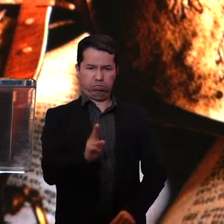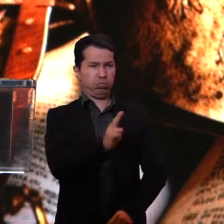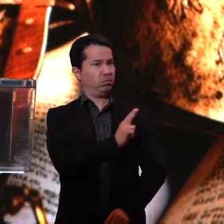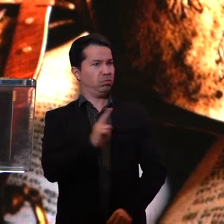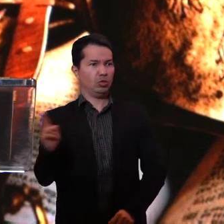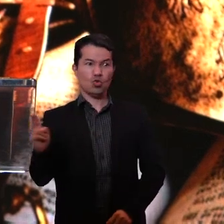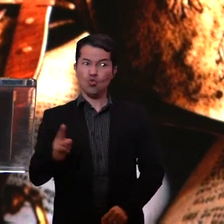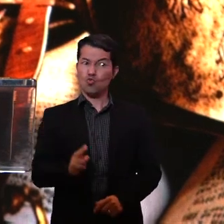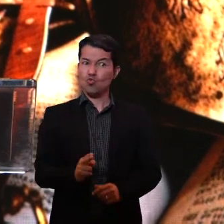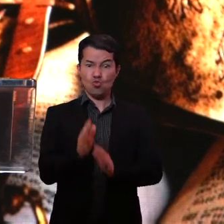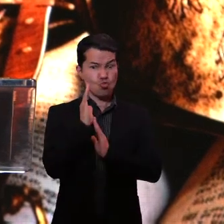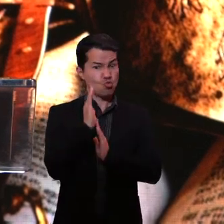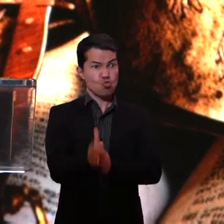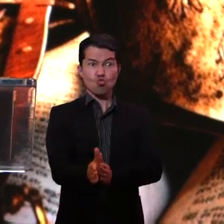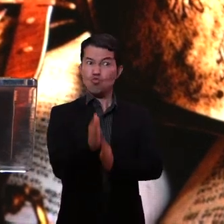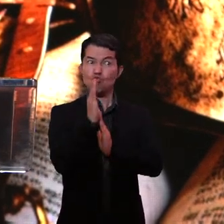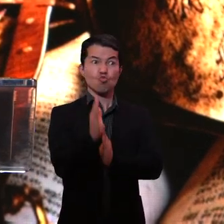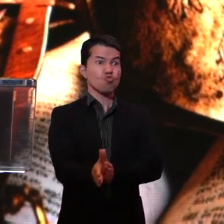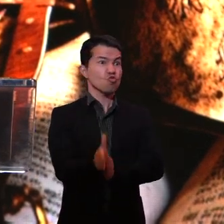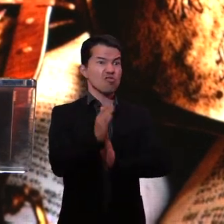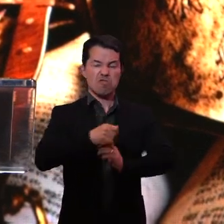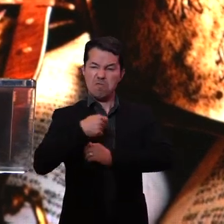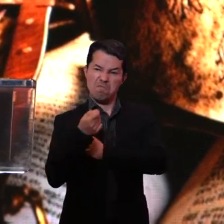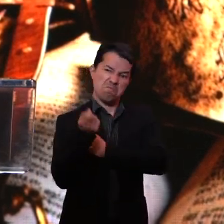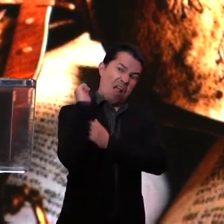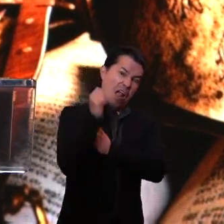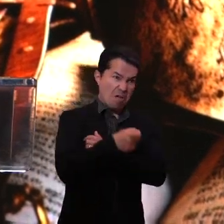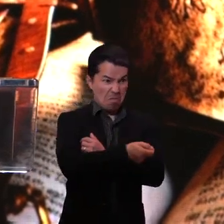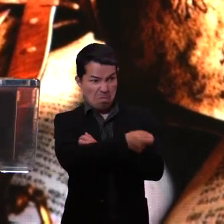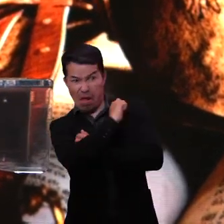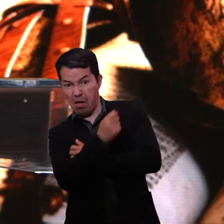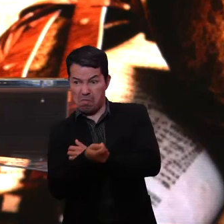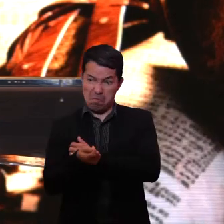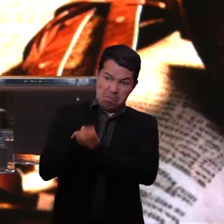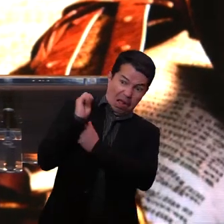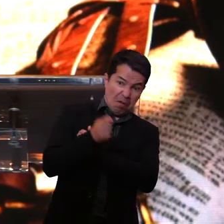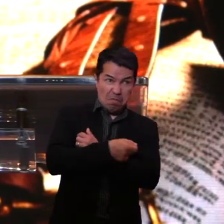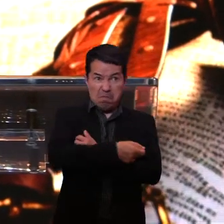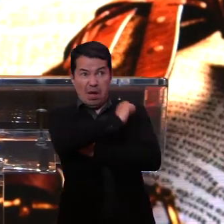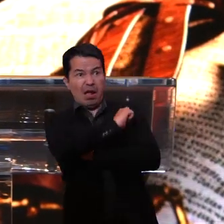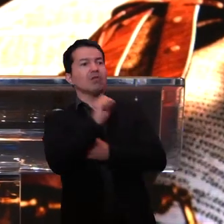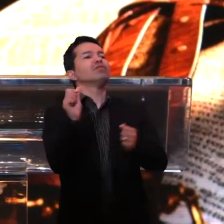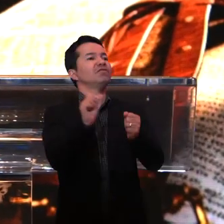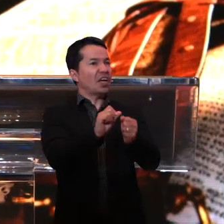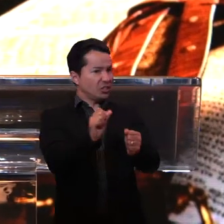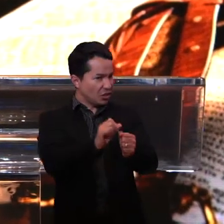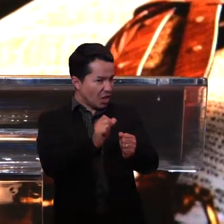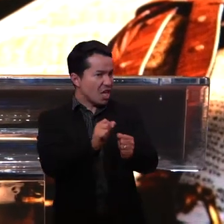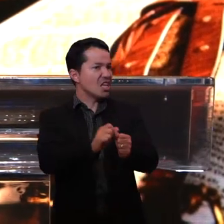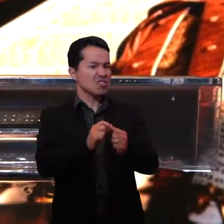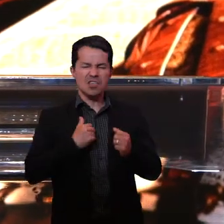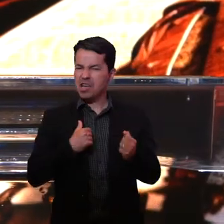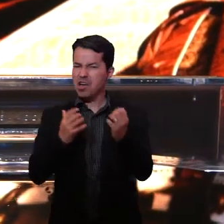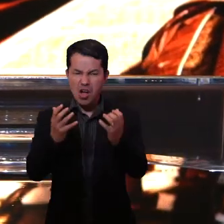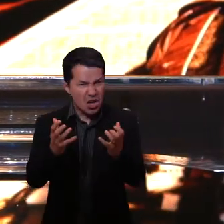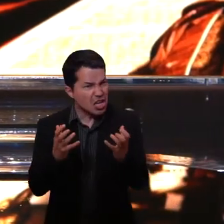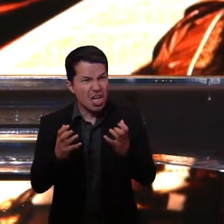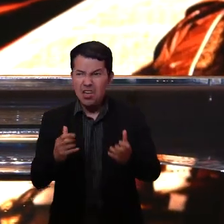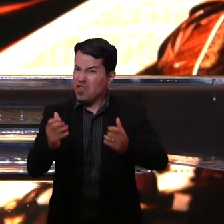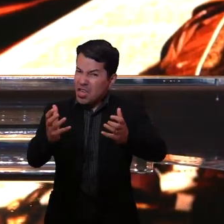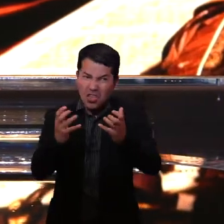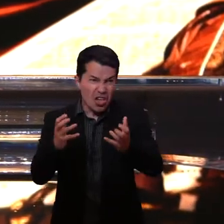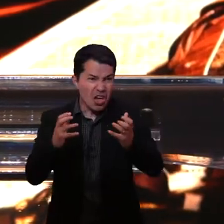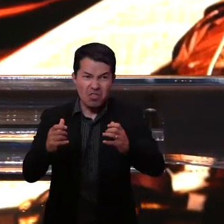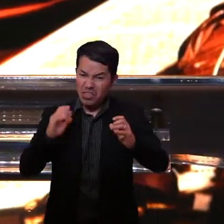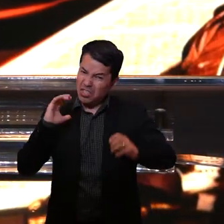as penitências, ele praticou. Mas nada que ele fazia era capaz de tirar